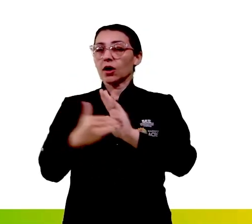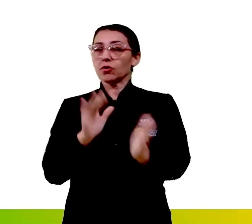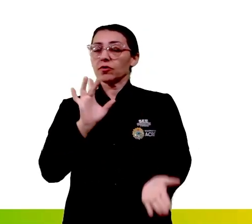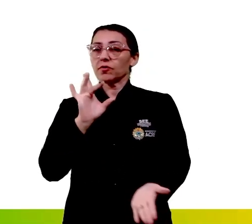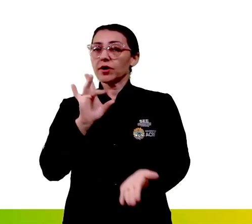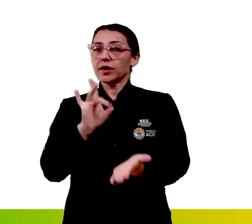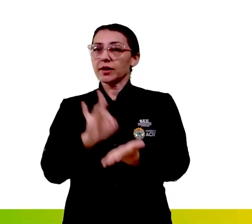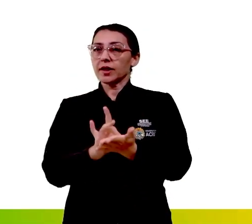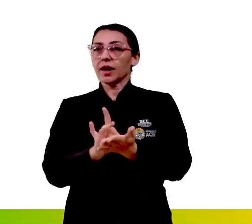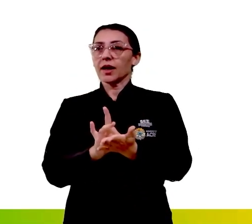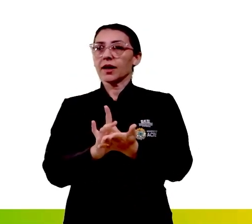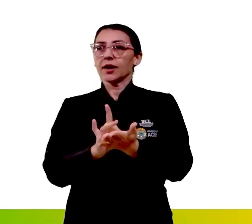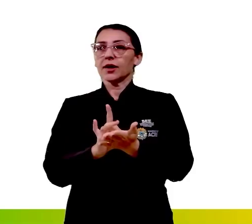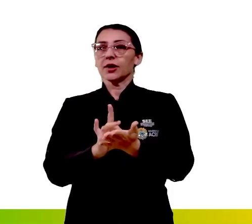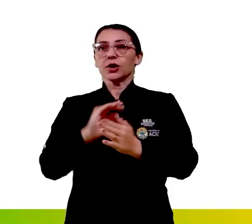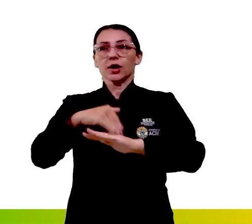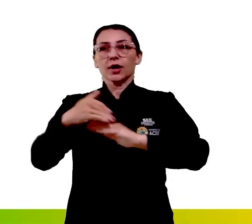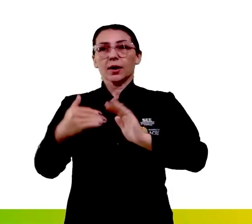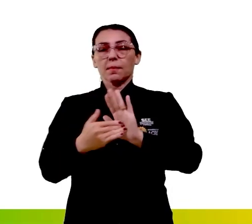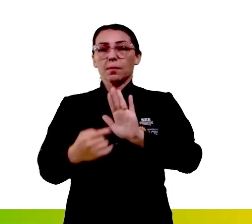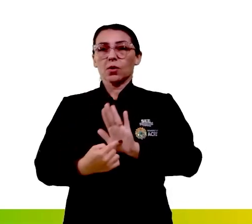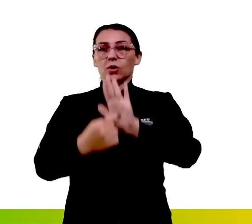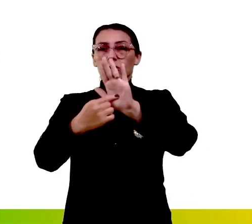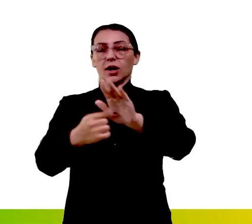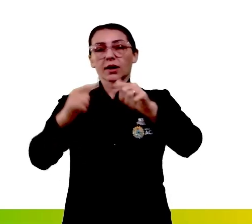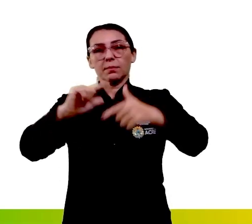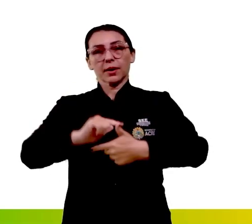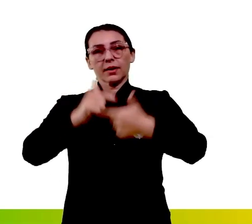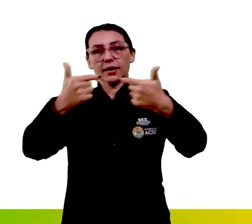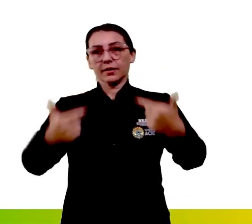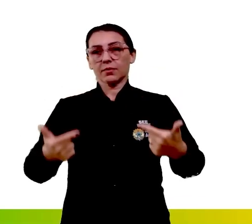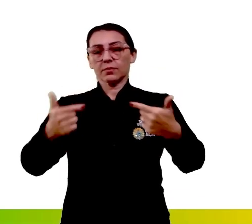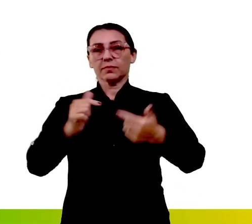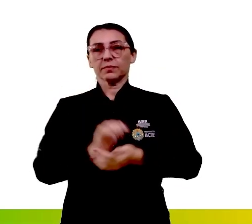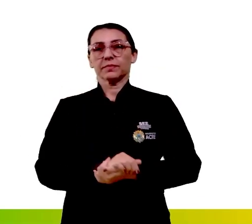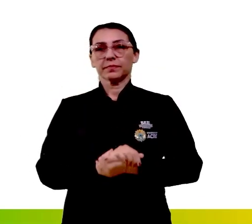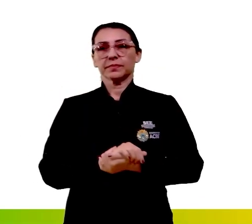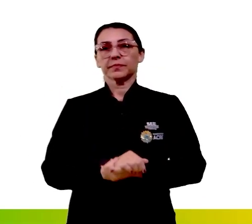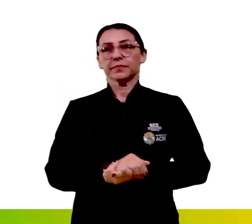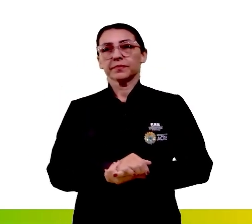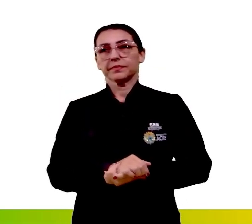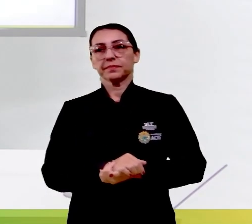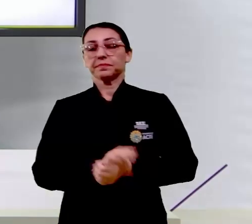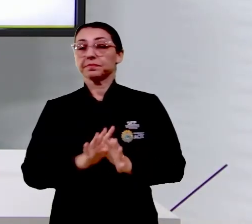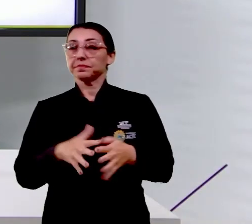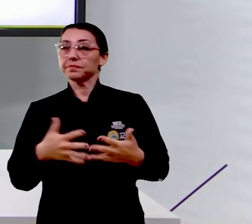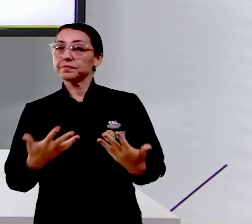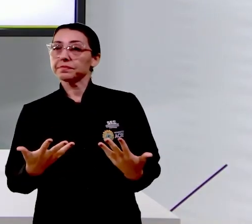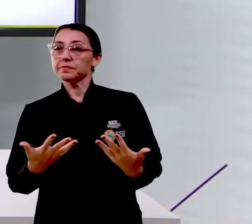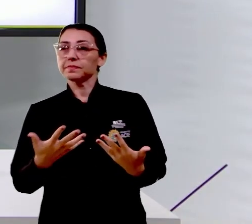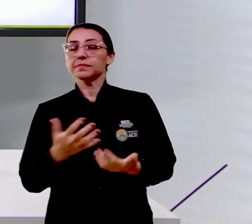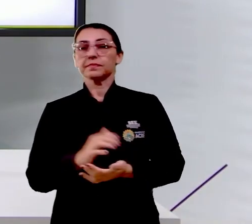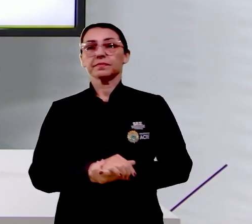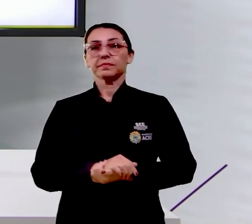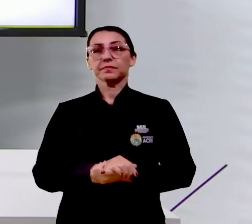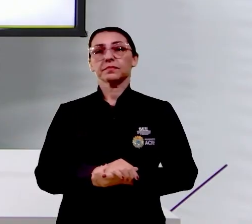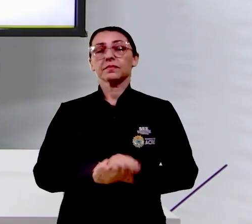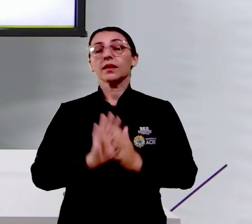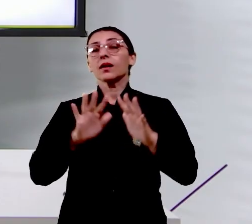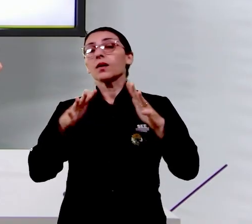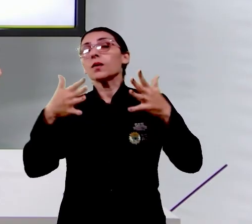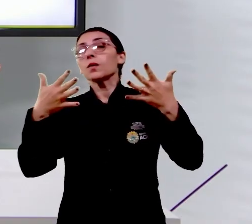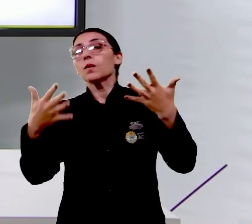verdades absolutas, reveladas pela tradição. Então,